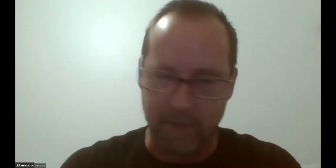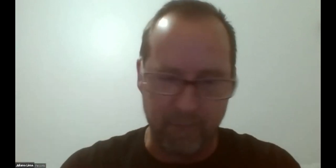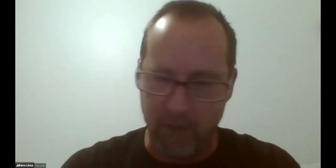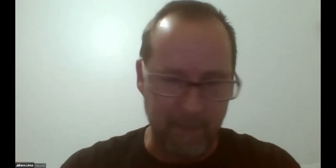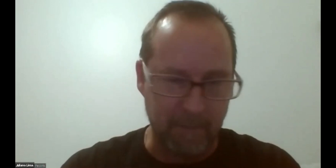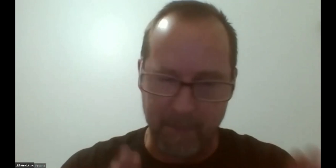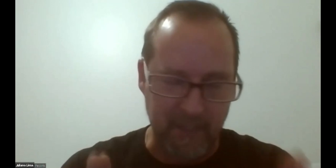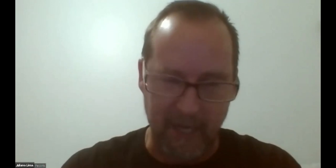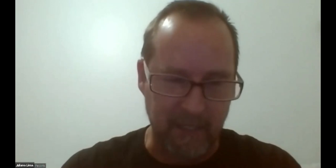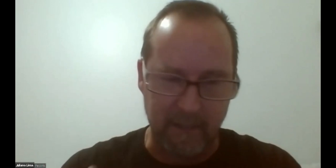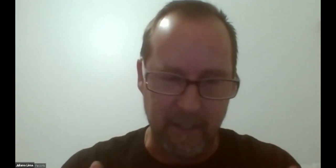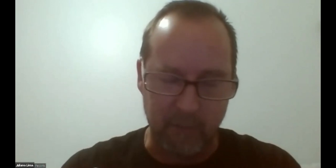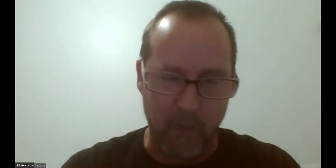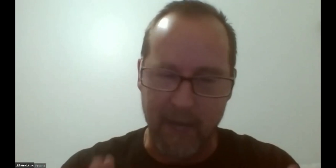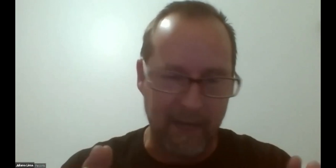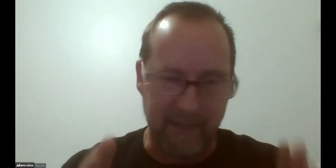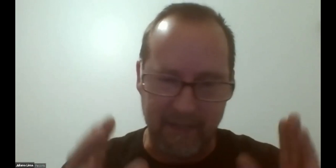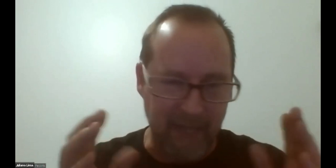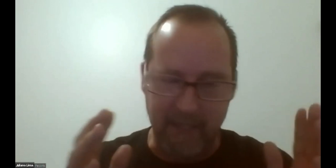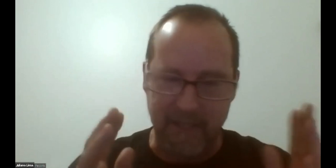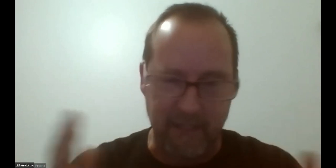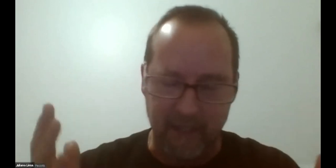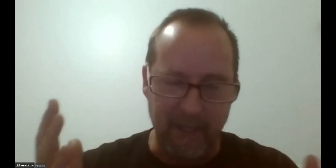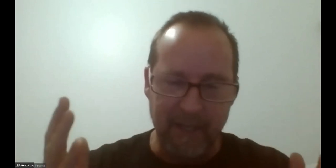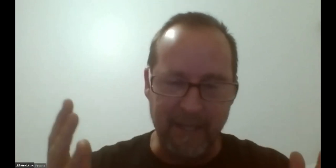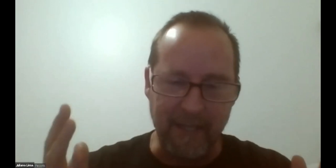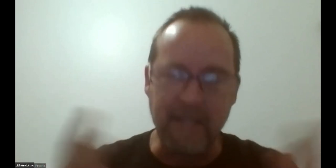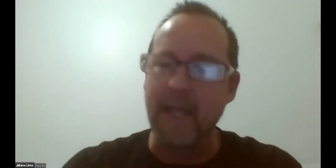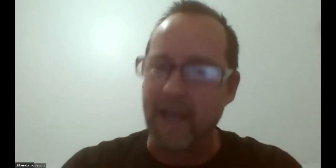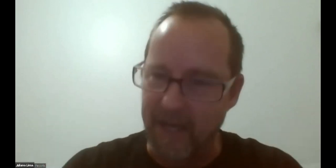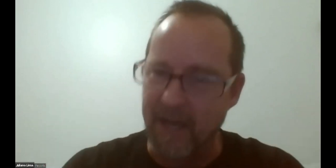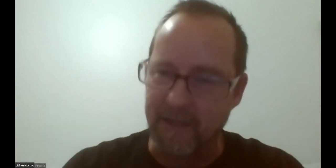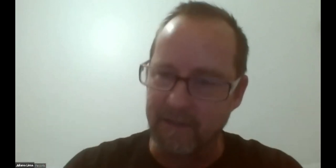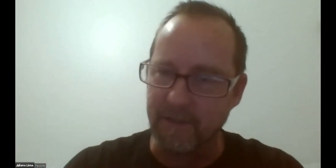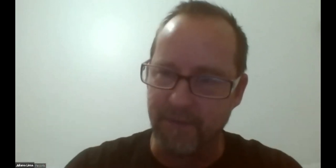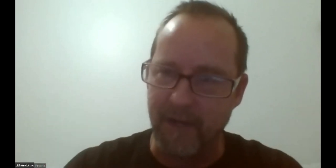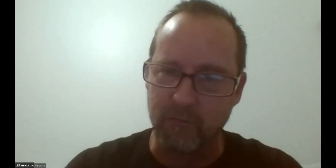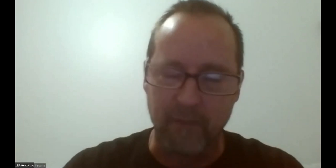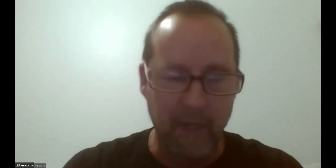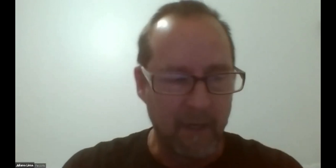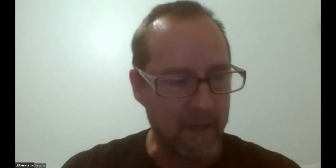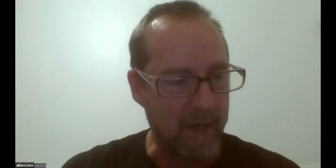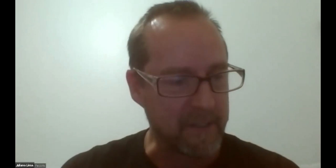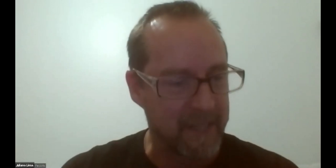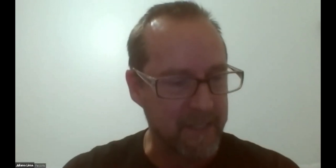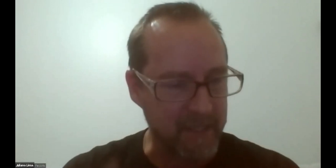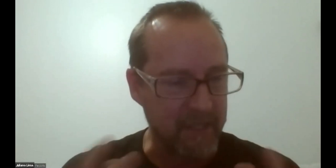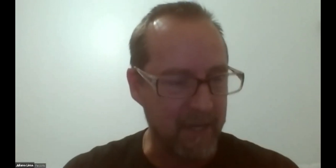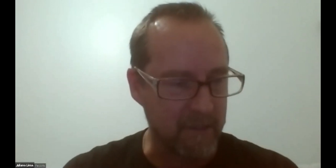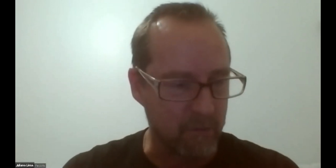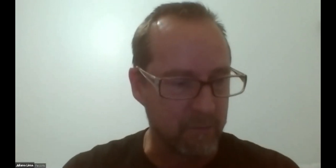a sua forma de pensar e de atuar, ela tem que se integrar, de fato,